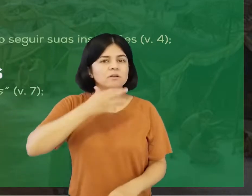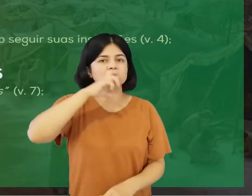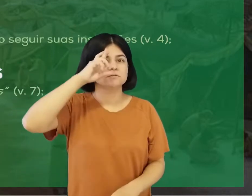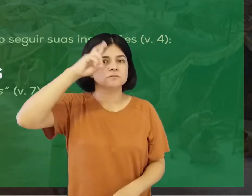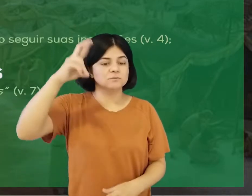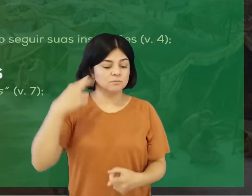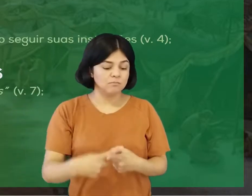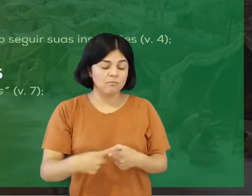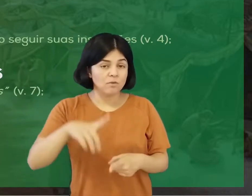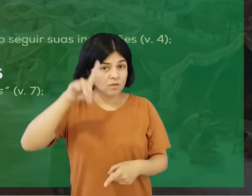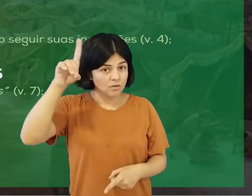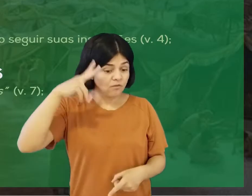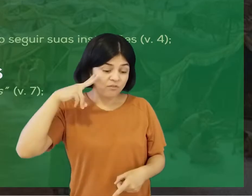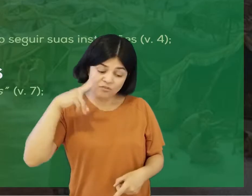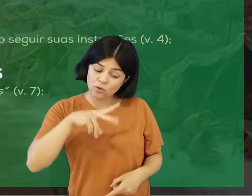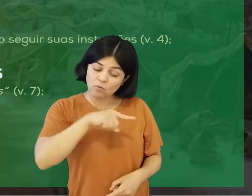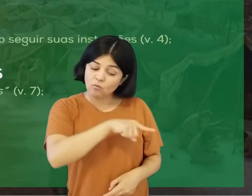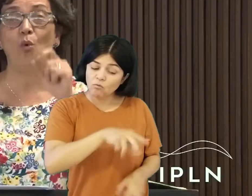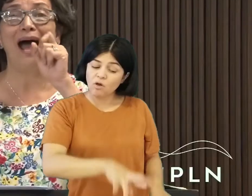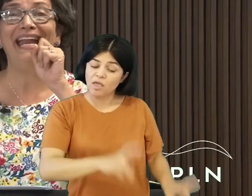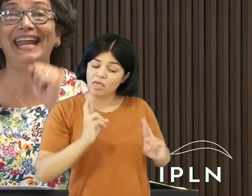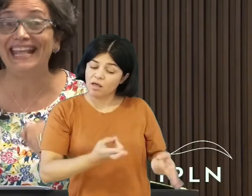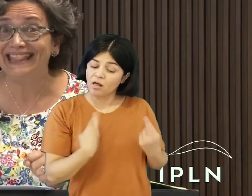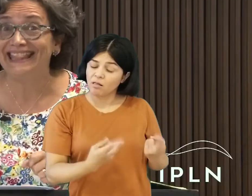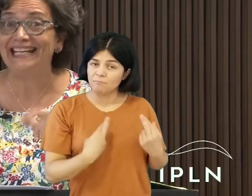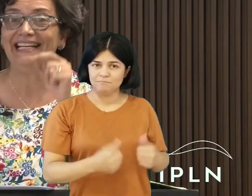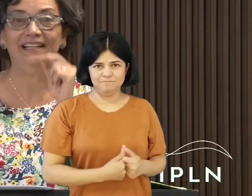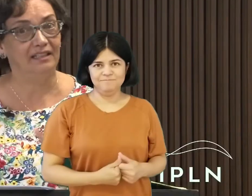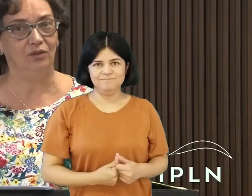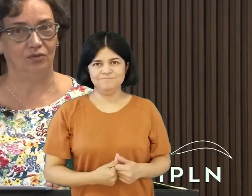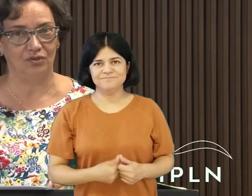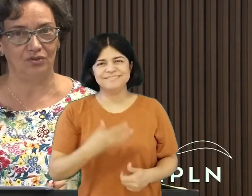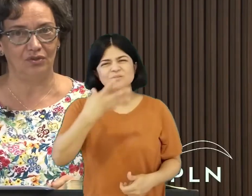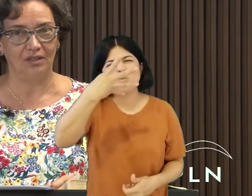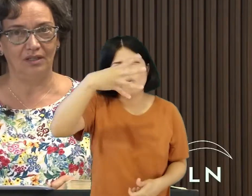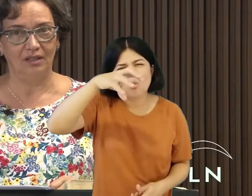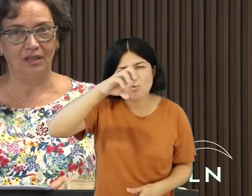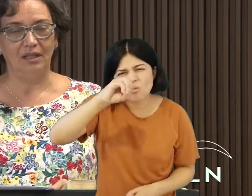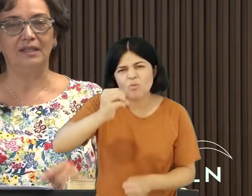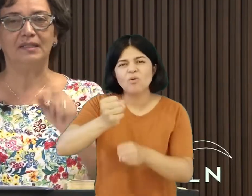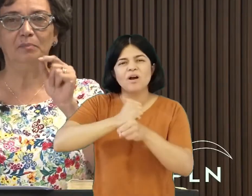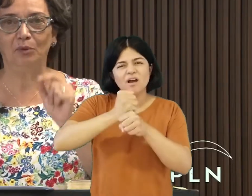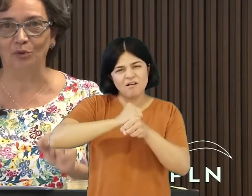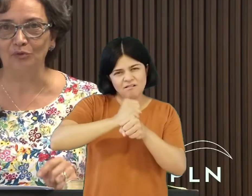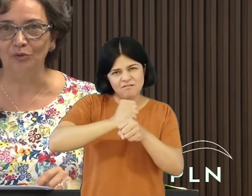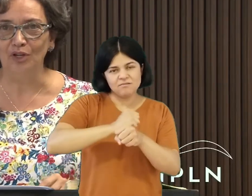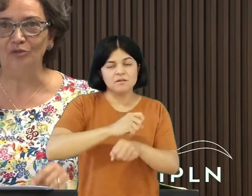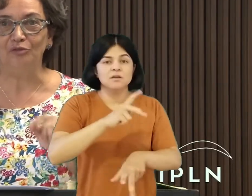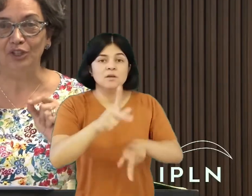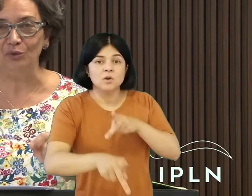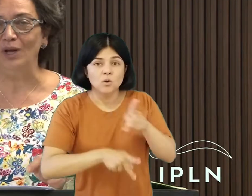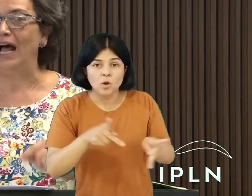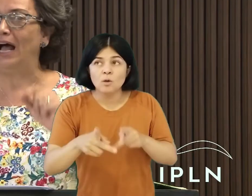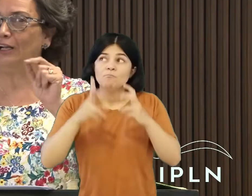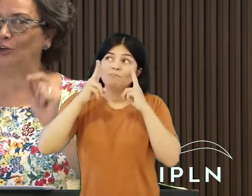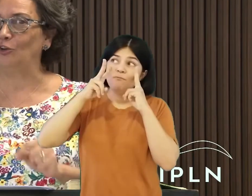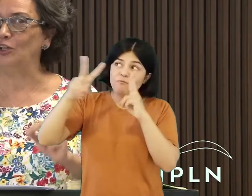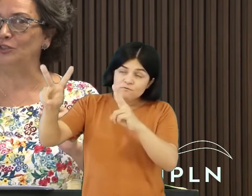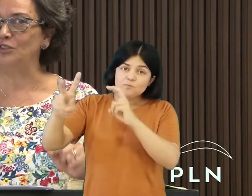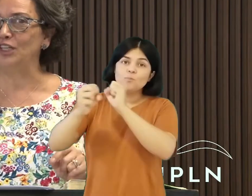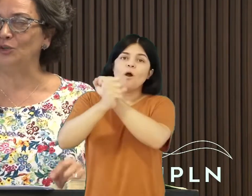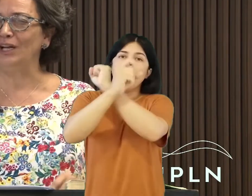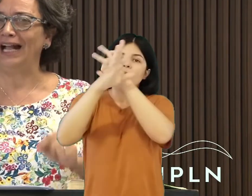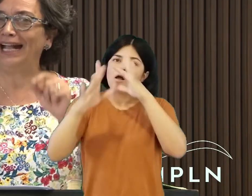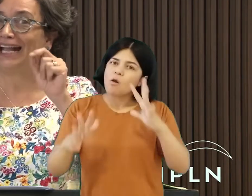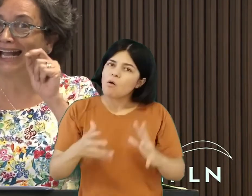vocês. Vocês verão a glória do Senhor. Por 40 anos, esse povo viu a glória